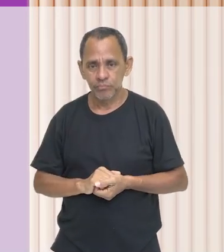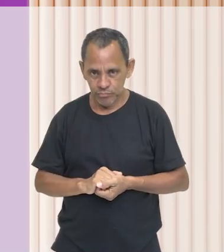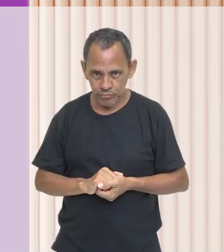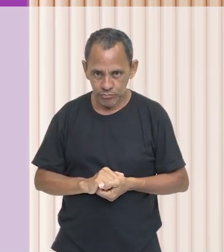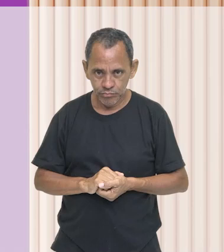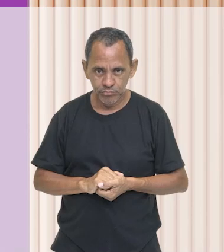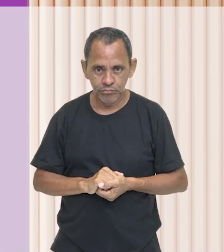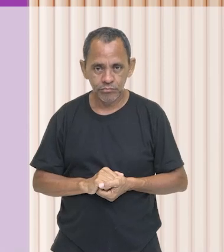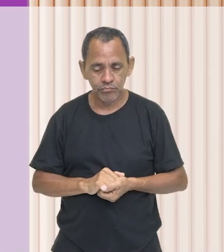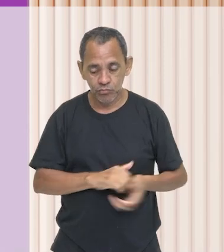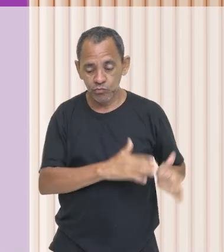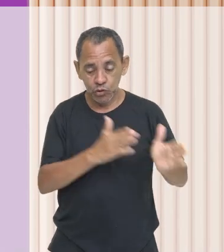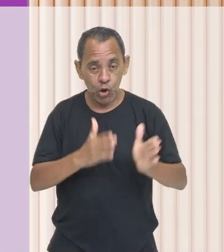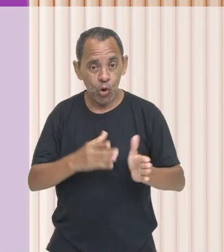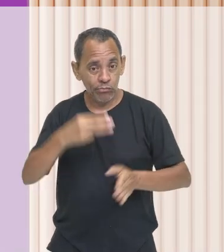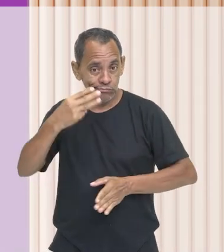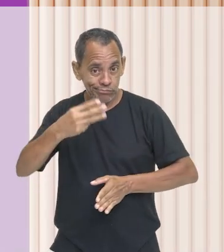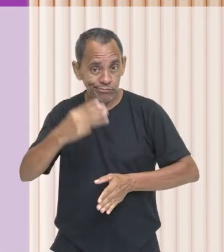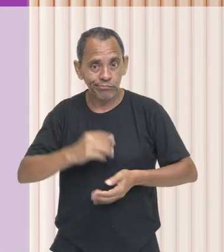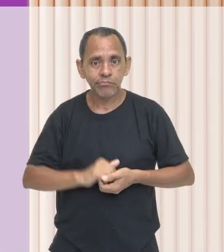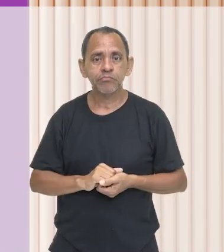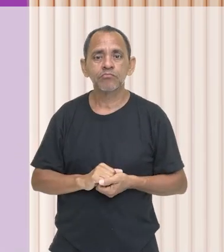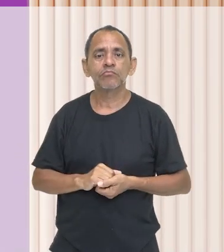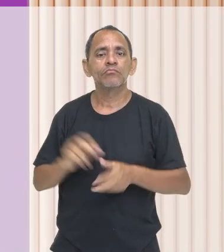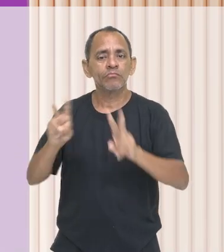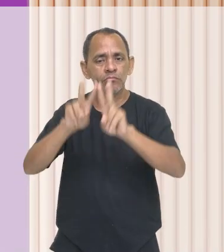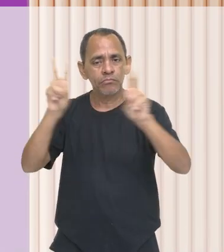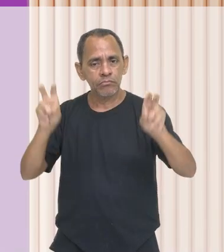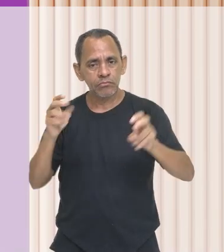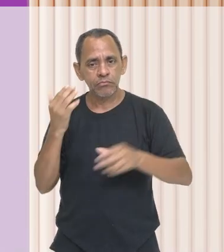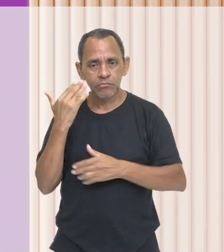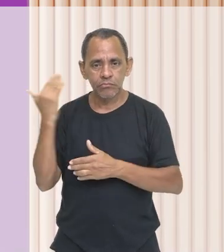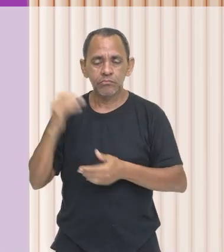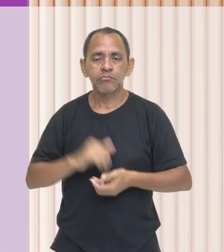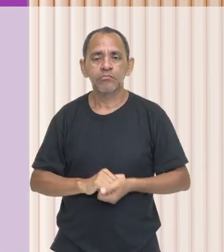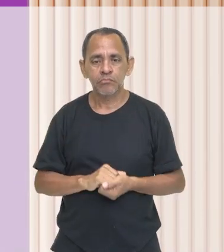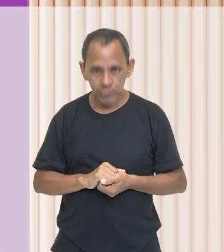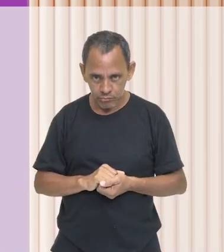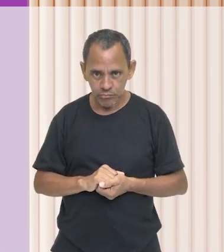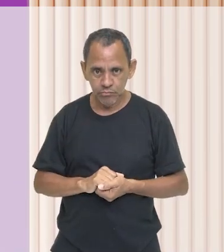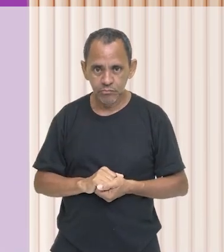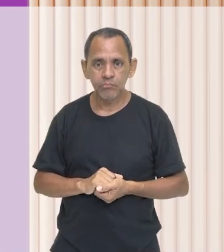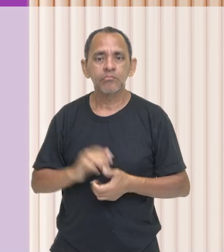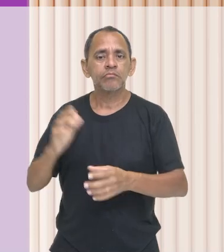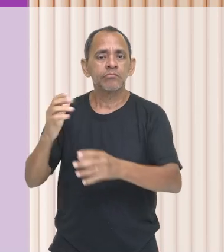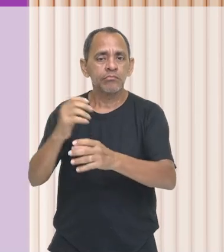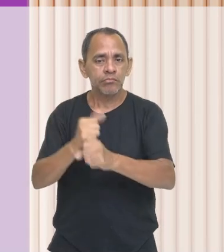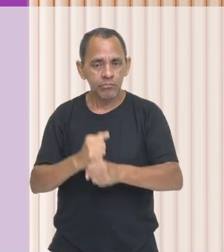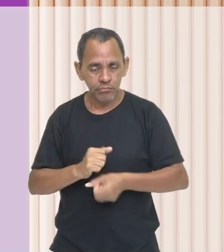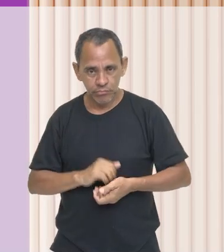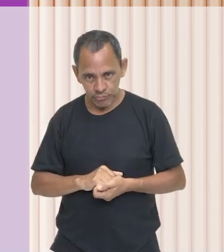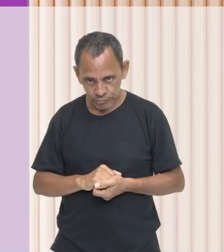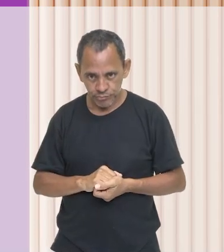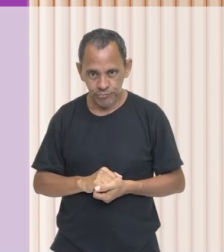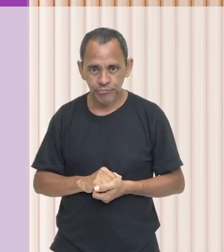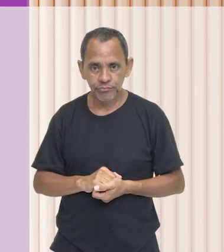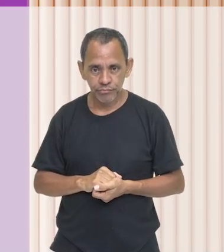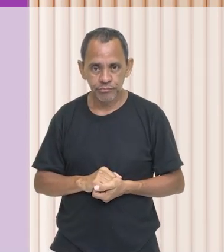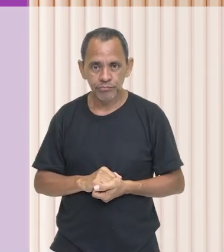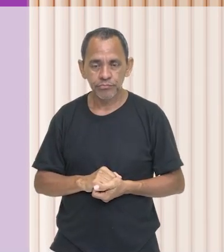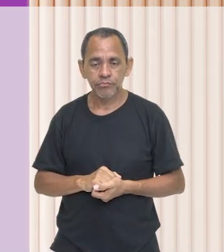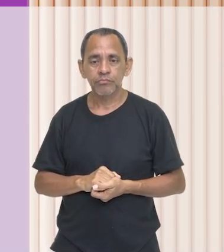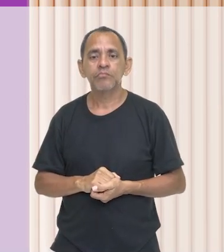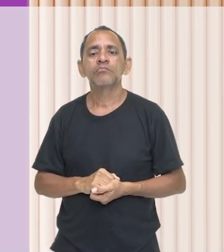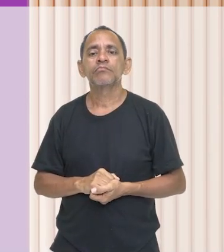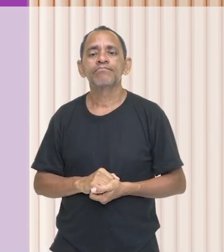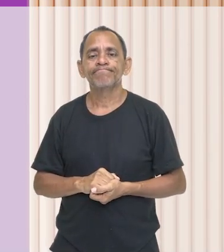nós abordamos aqui unidades de medida de massa e unidade de medida de capacidade, tudo